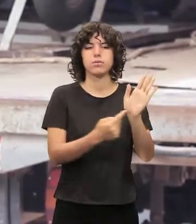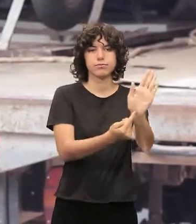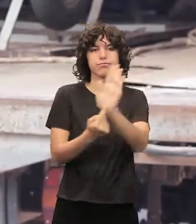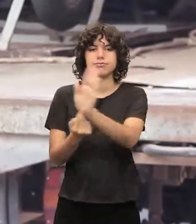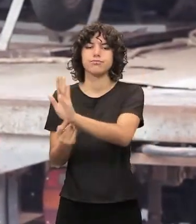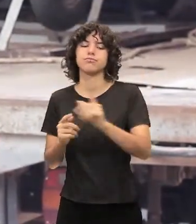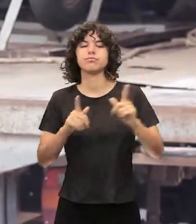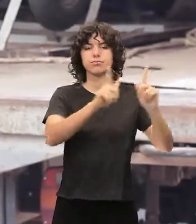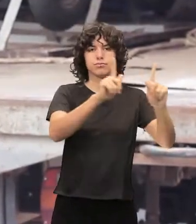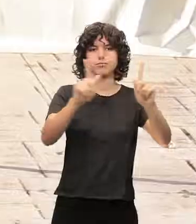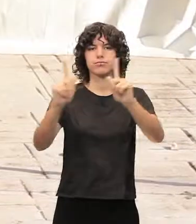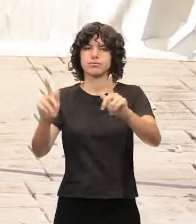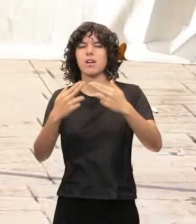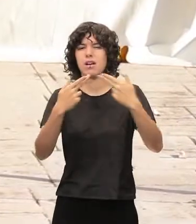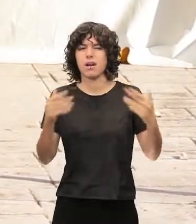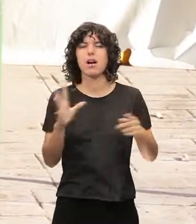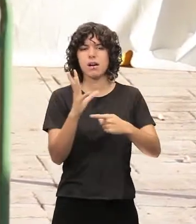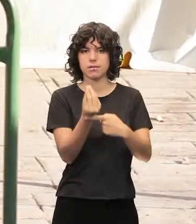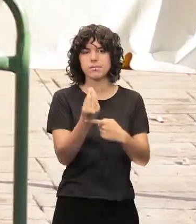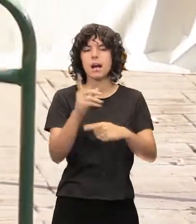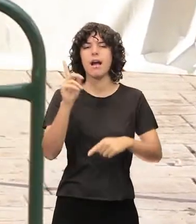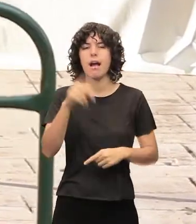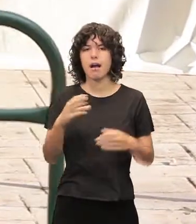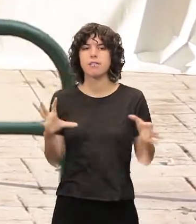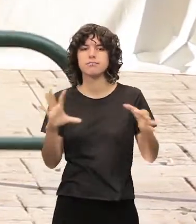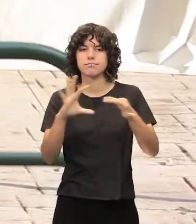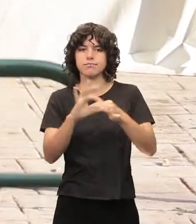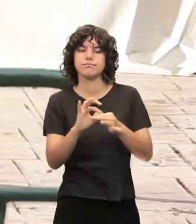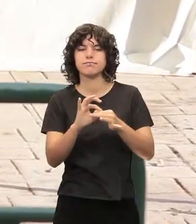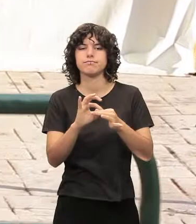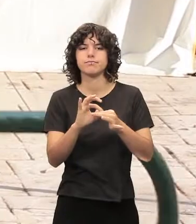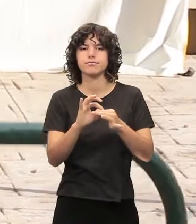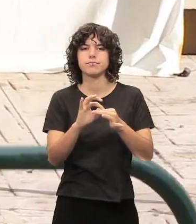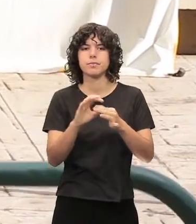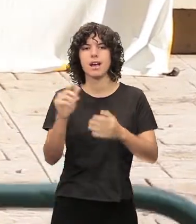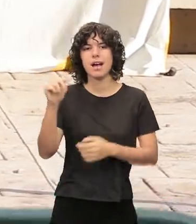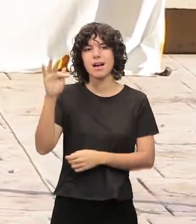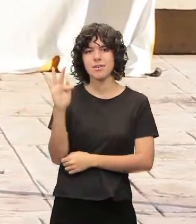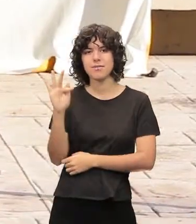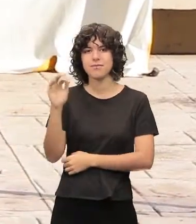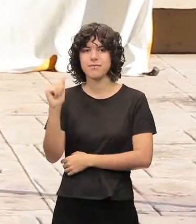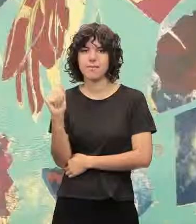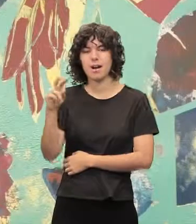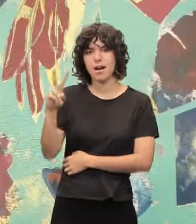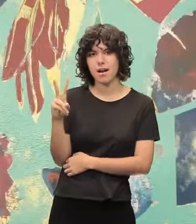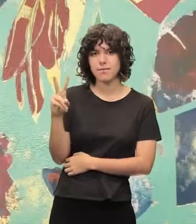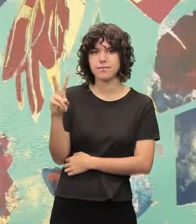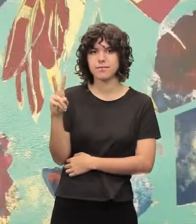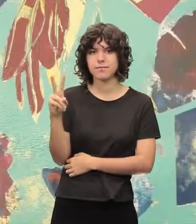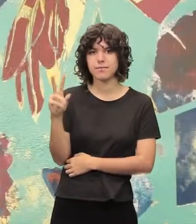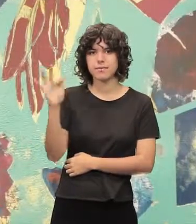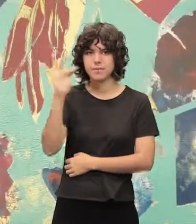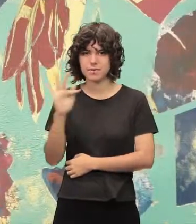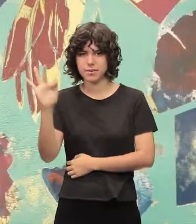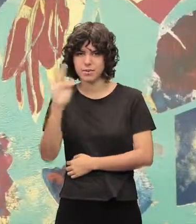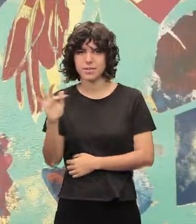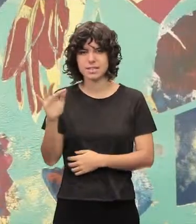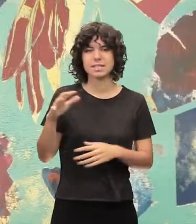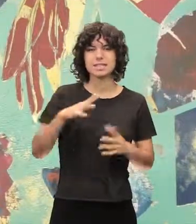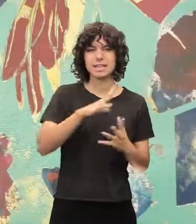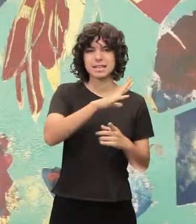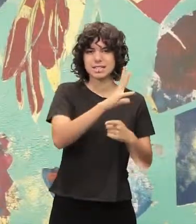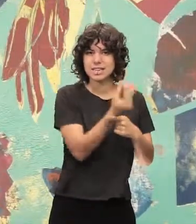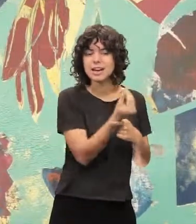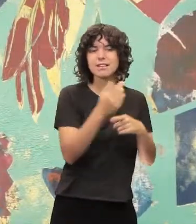na verdade, ela mesma é uma extensão, hein, da Faculdade de Artes Visuais, hein, em colaboração com a Galeria da FAV. Hein. Ou